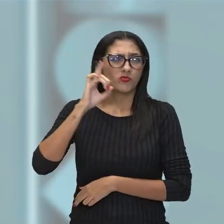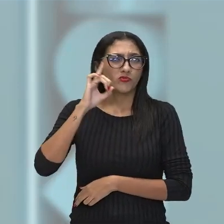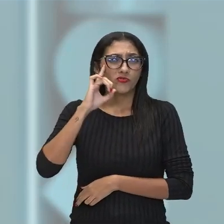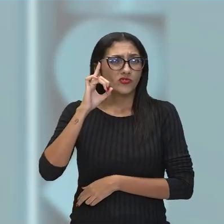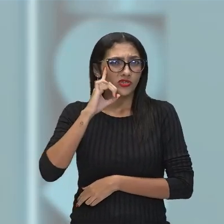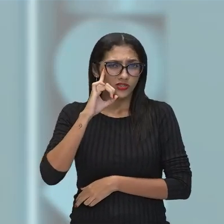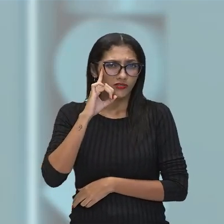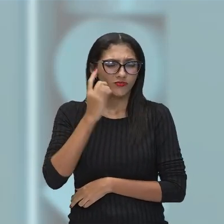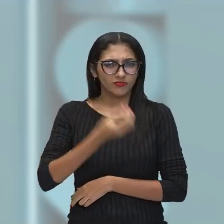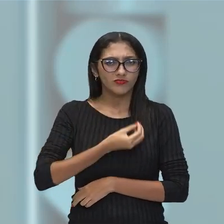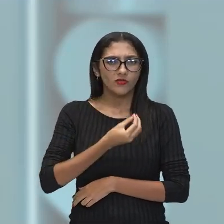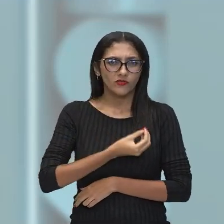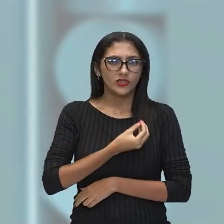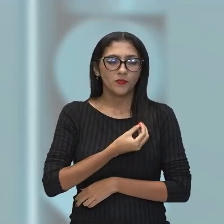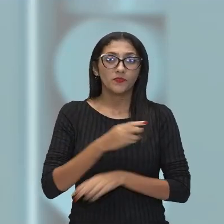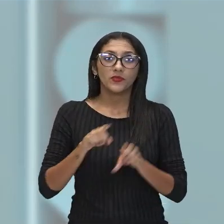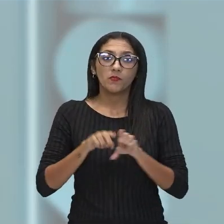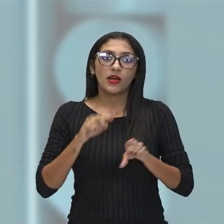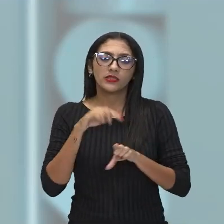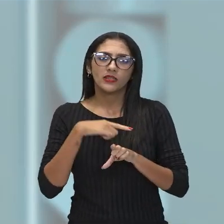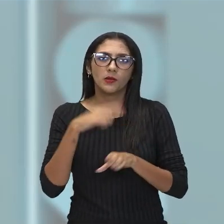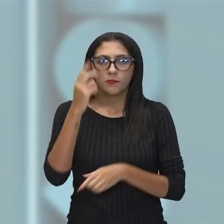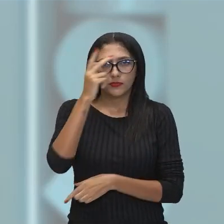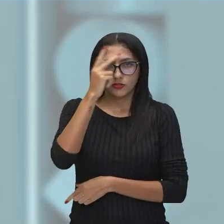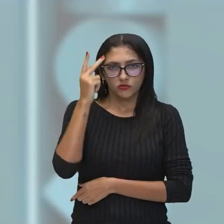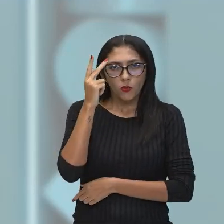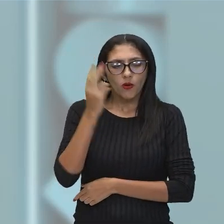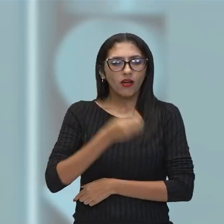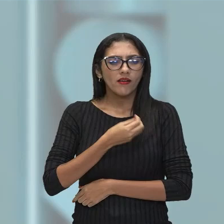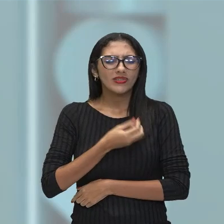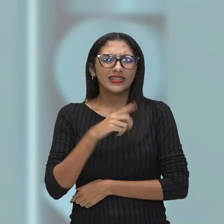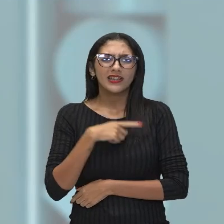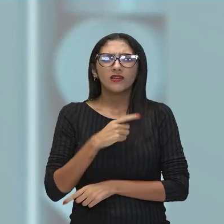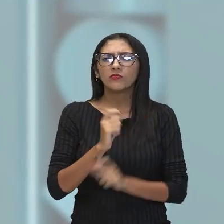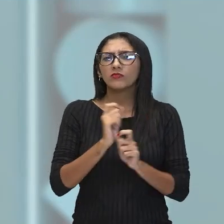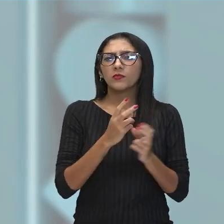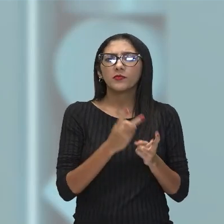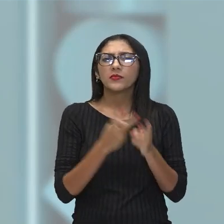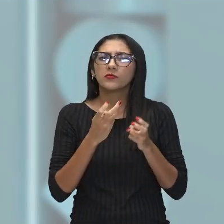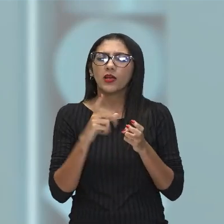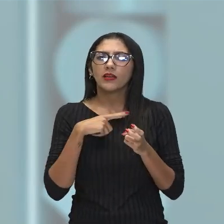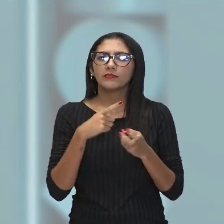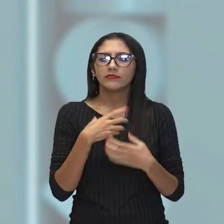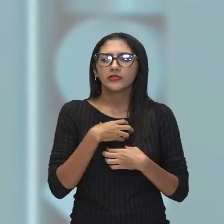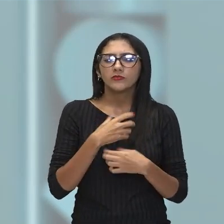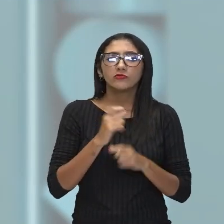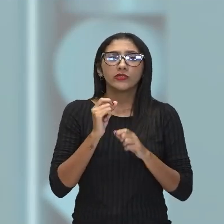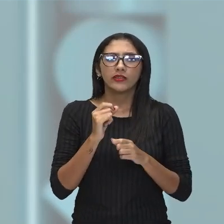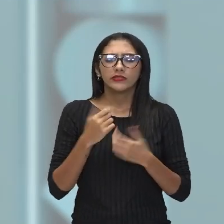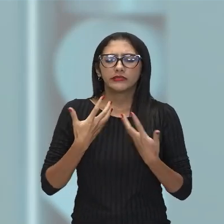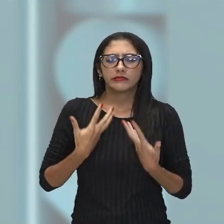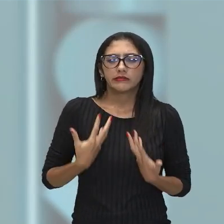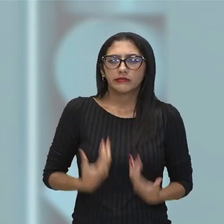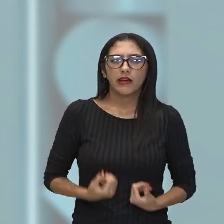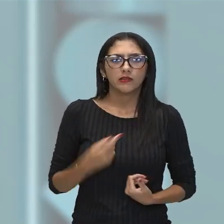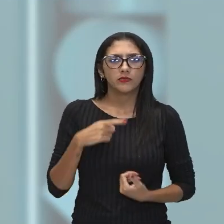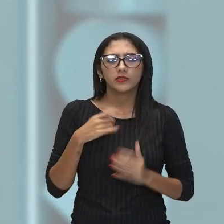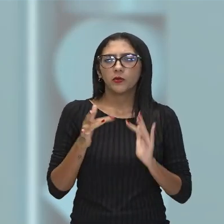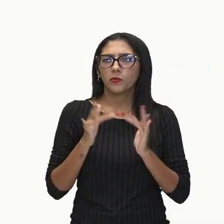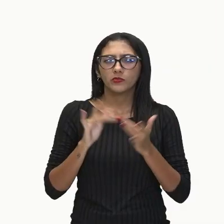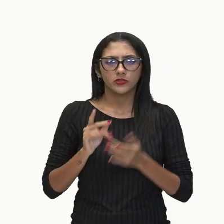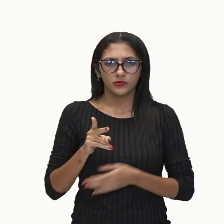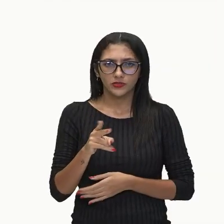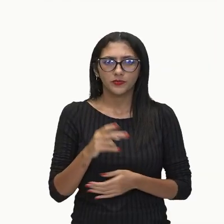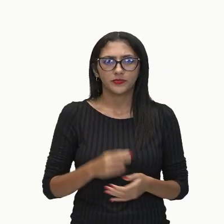e percebo que esse eu lírico está cansado exatamente desse contexto. Voltando aí aos primeiros versos do